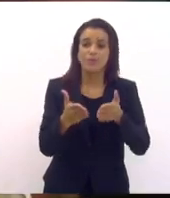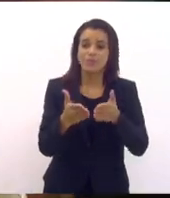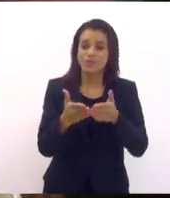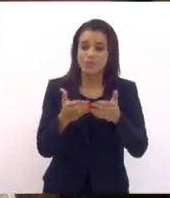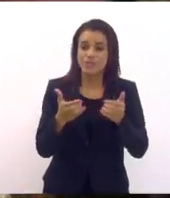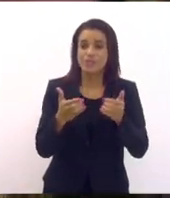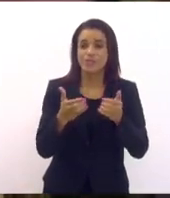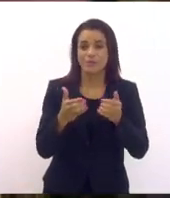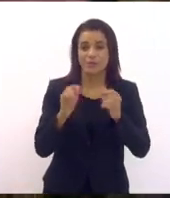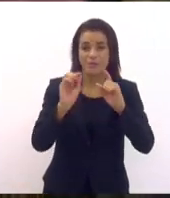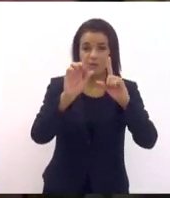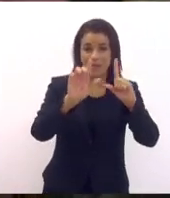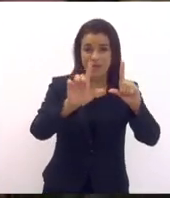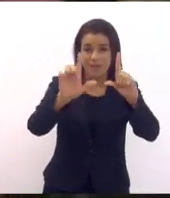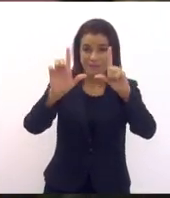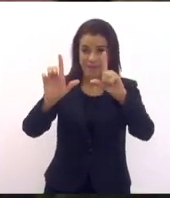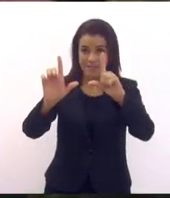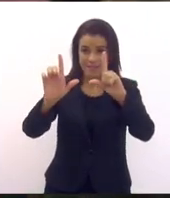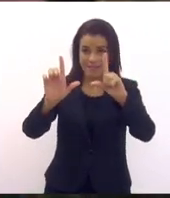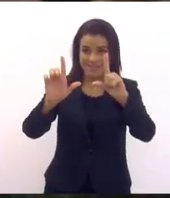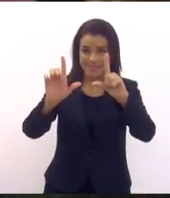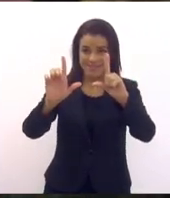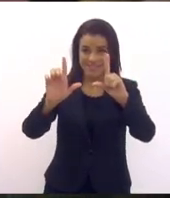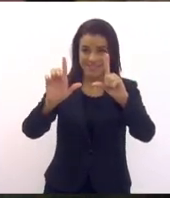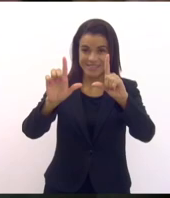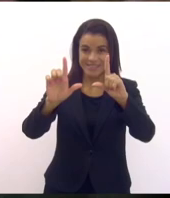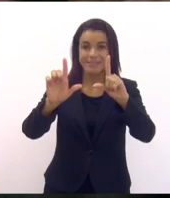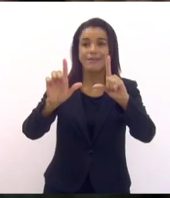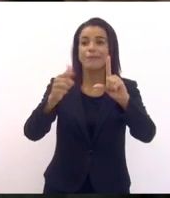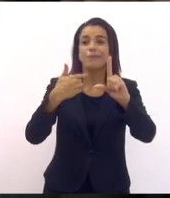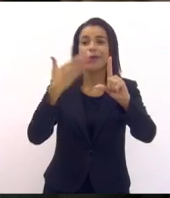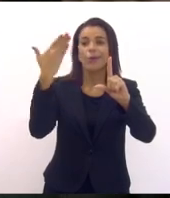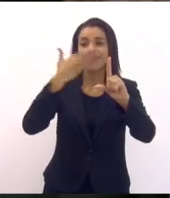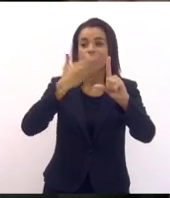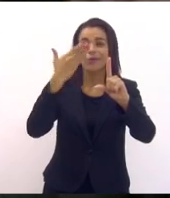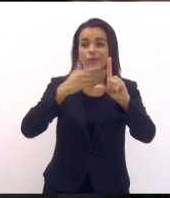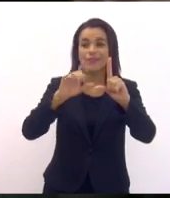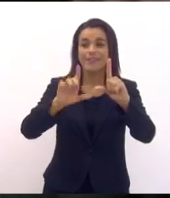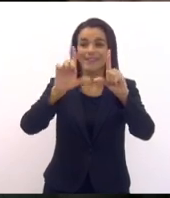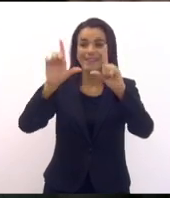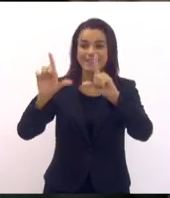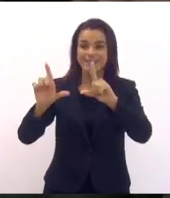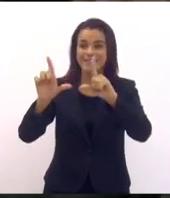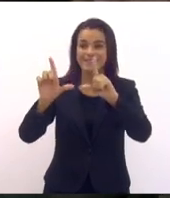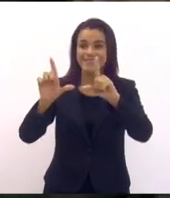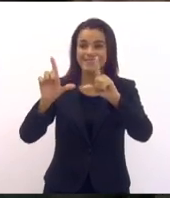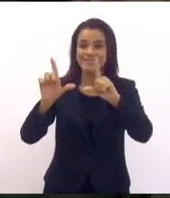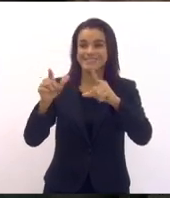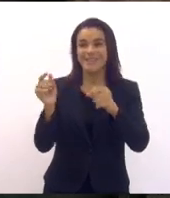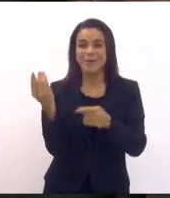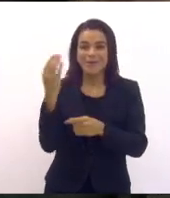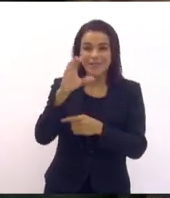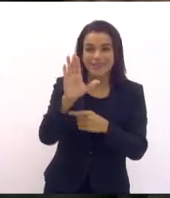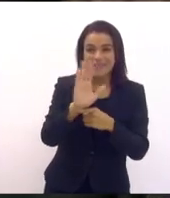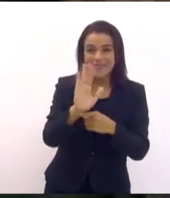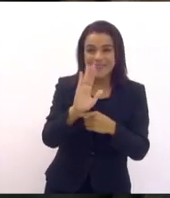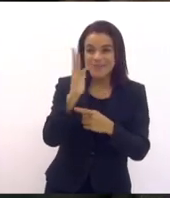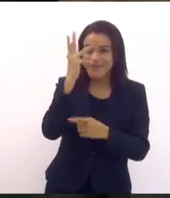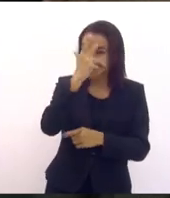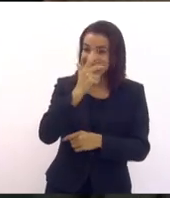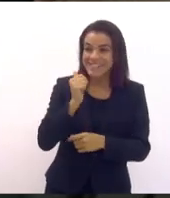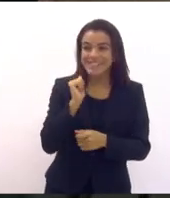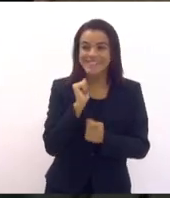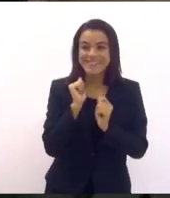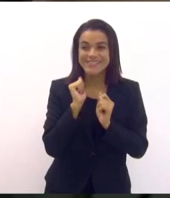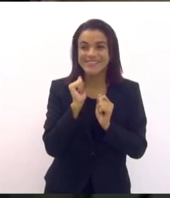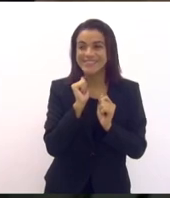botar a imagem para mim aqui e eu tô sem imagem aqui estão passando um vídeo bonito